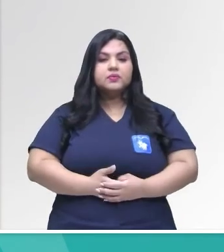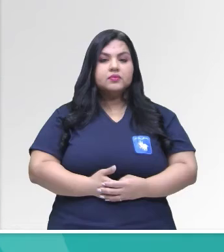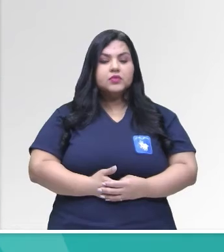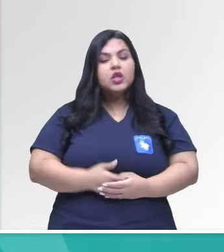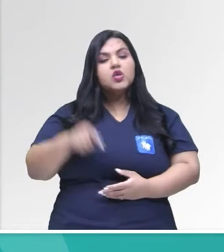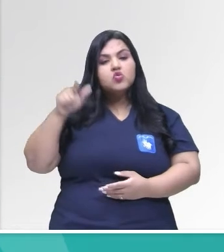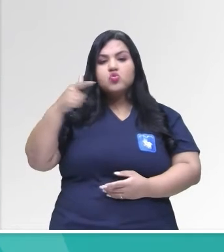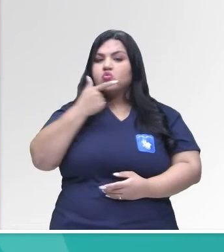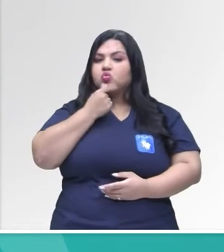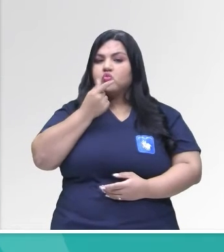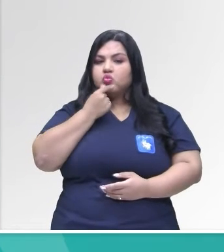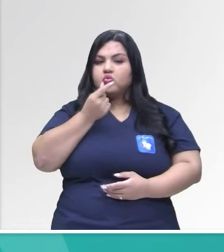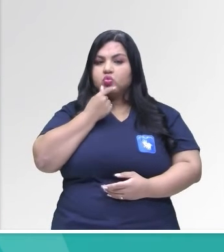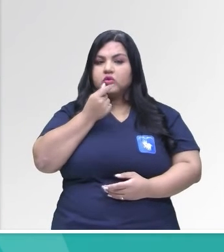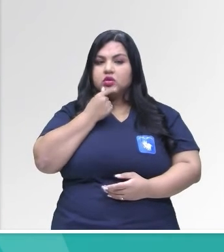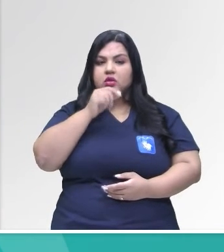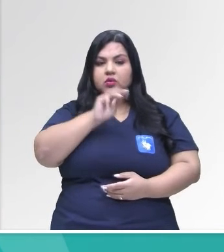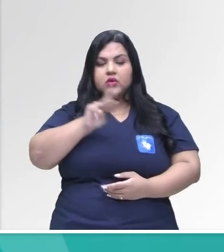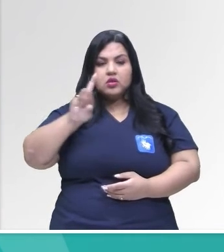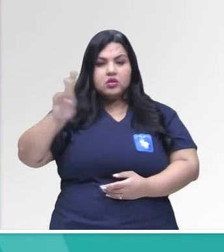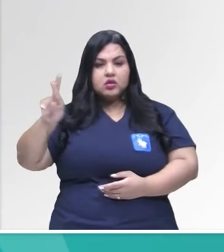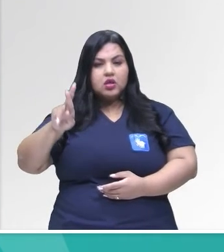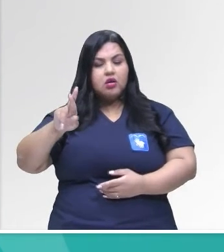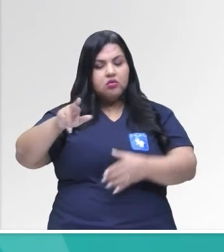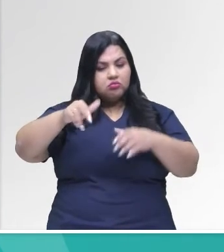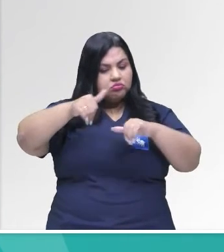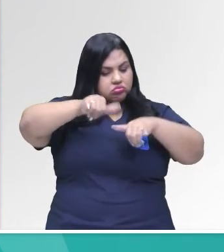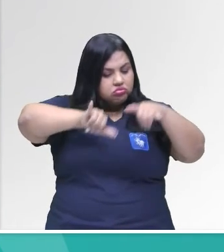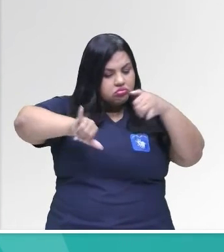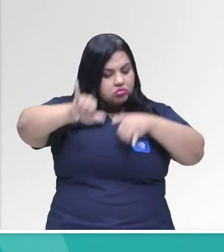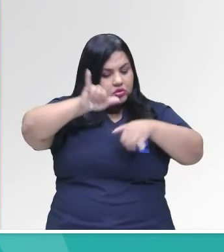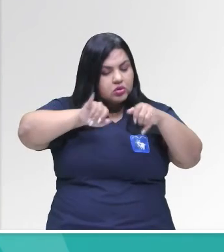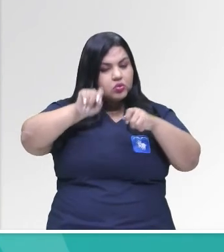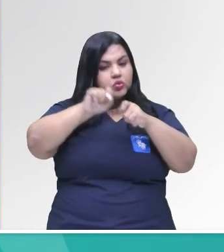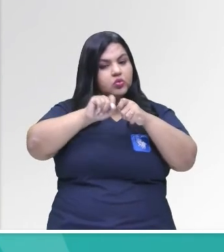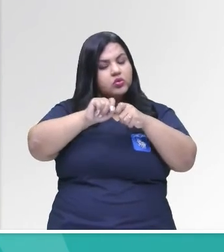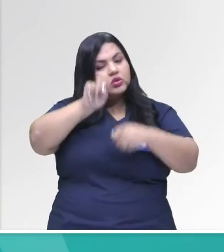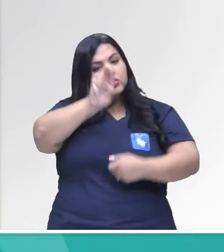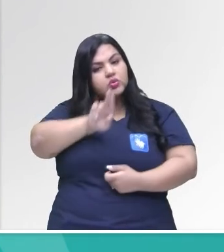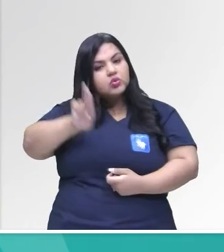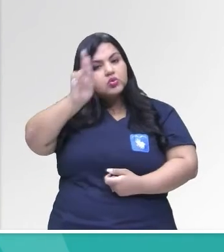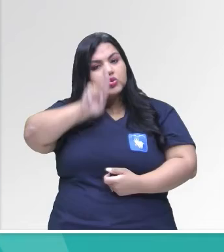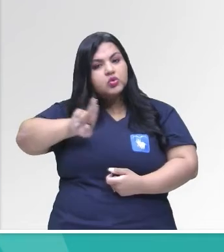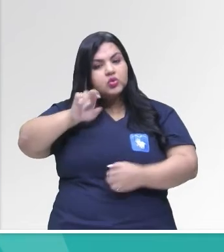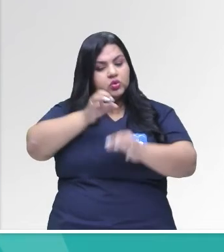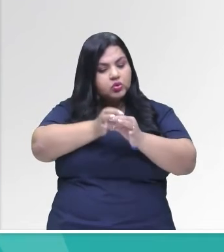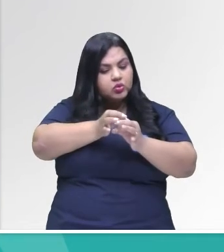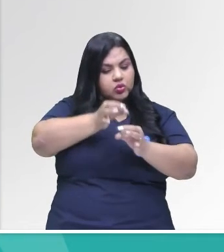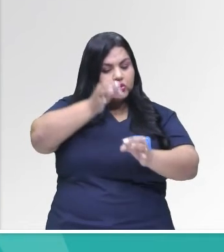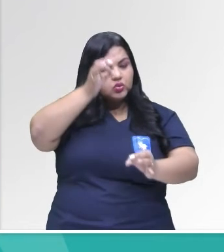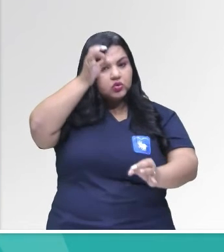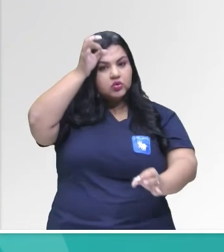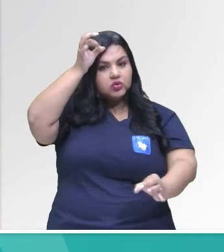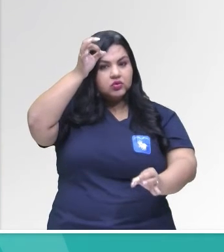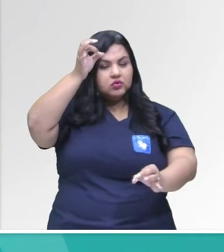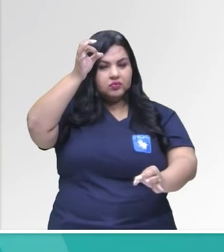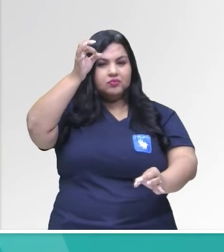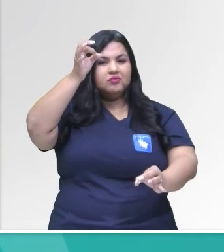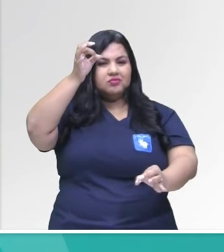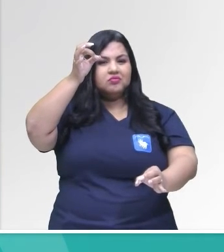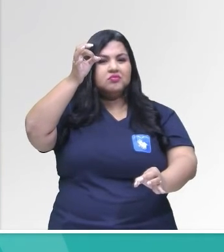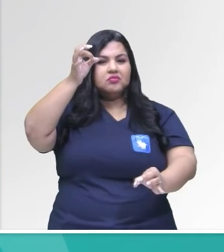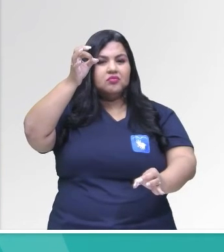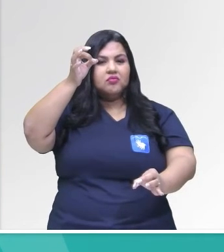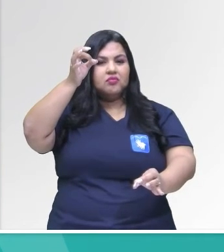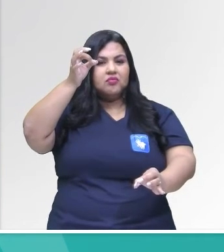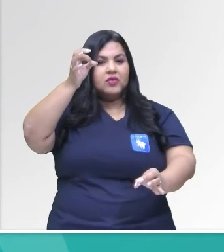físico, no laboratório dele, ele estava usando tubos de raios catódicos.